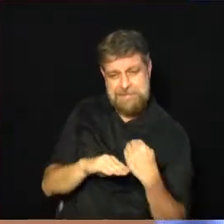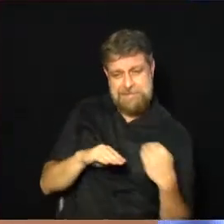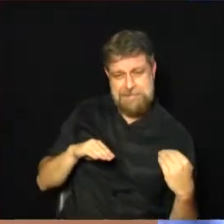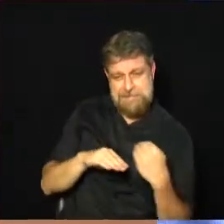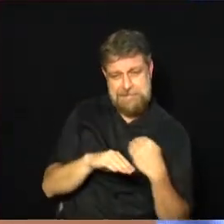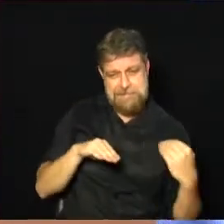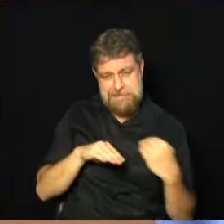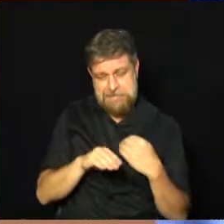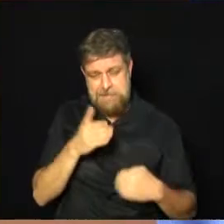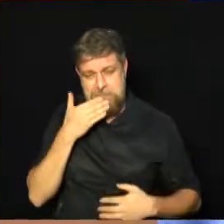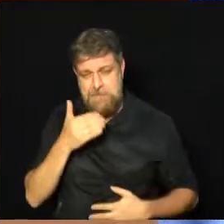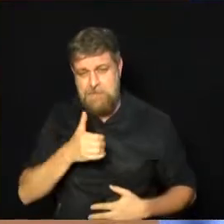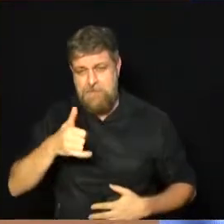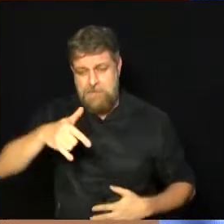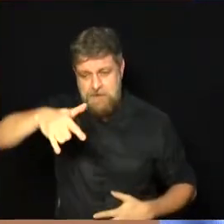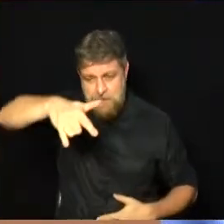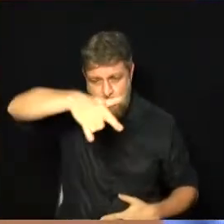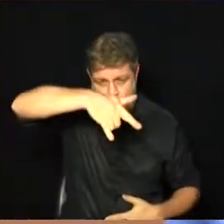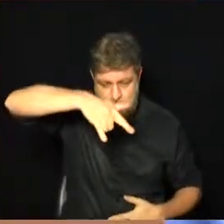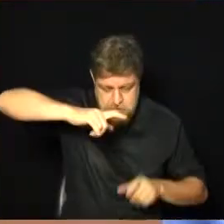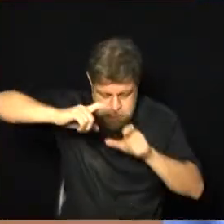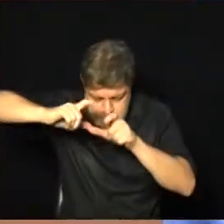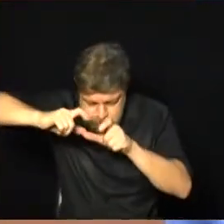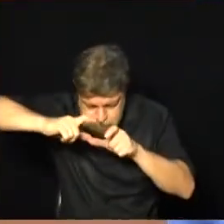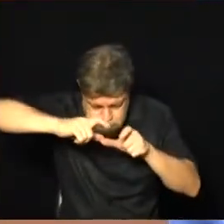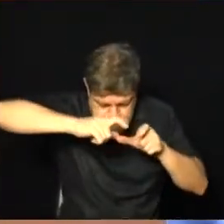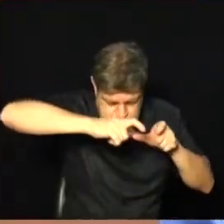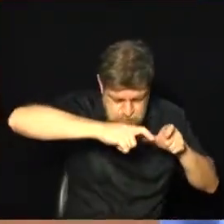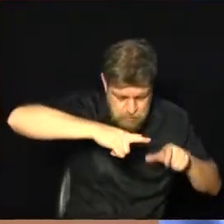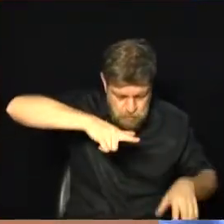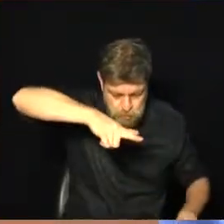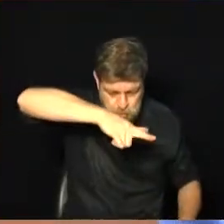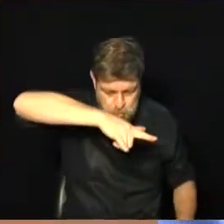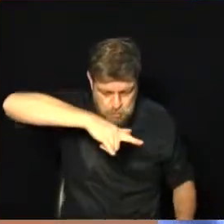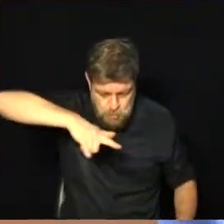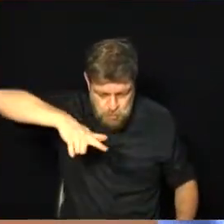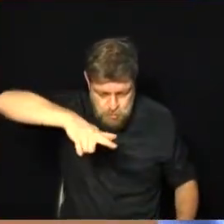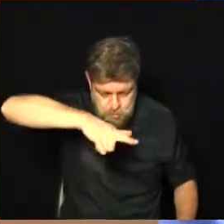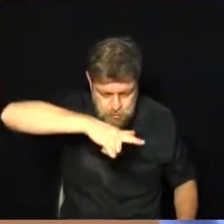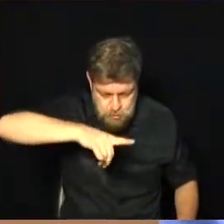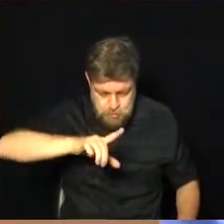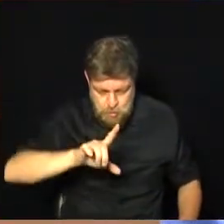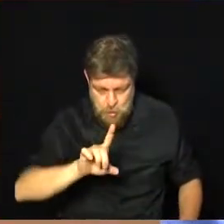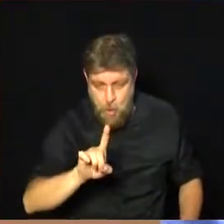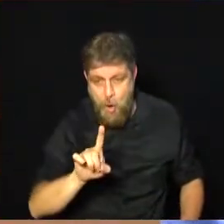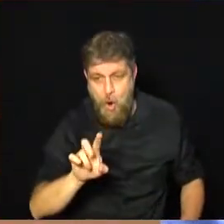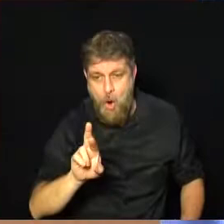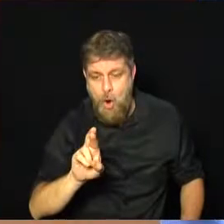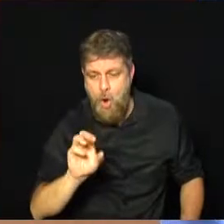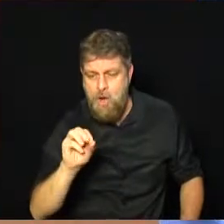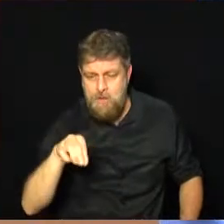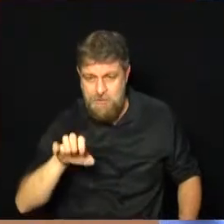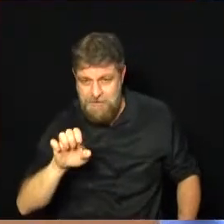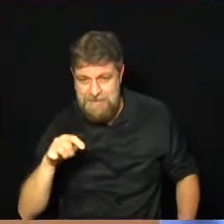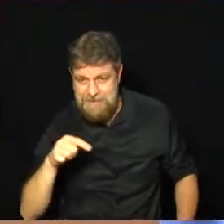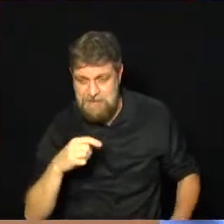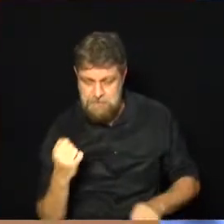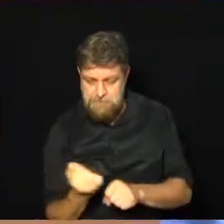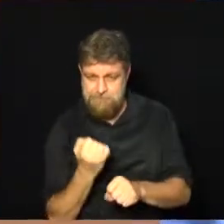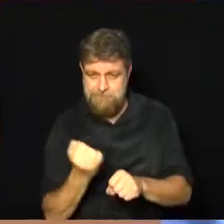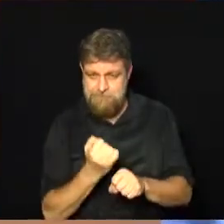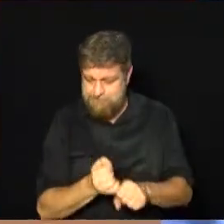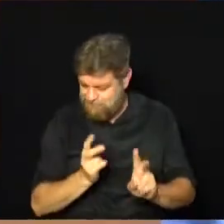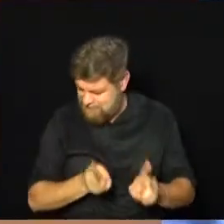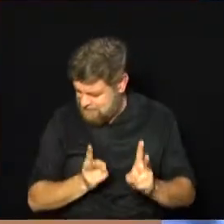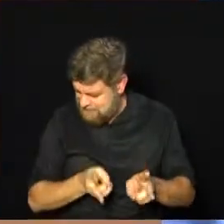para melhorarmos a fluidez com manobras que faríamos ali a partir do dia seguinte, etc., que a obra seguindo num ritmo